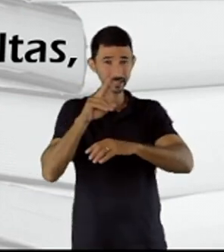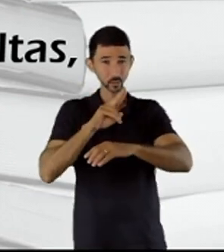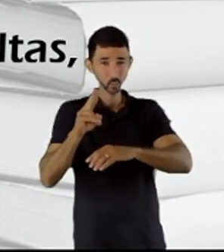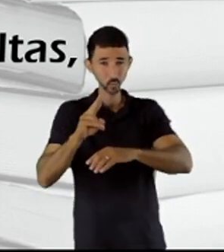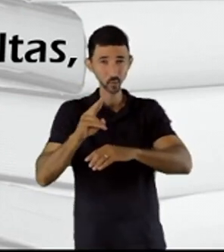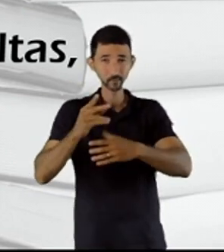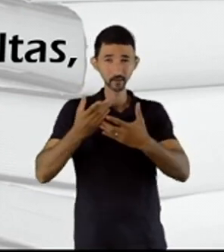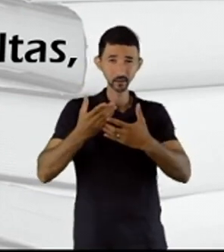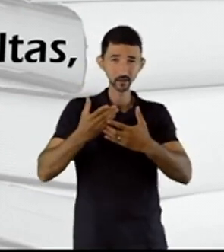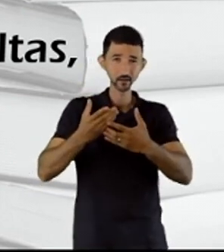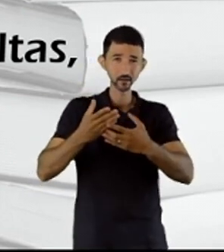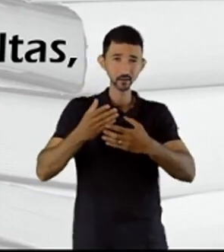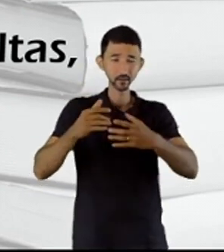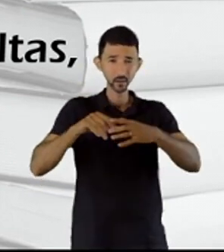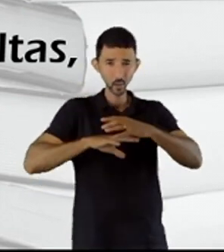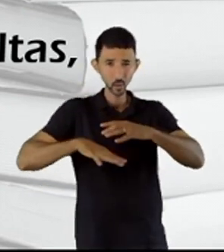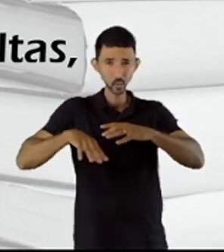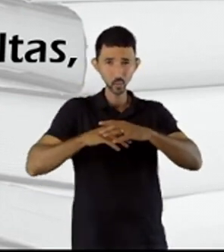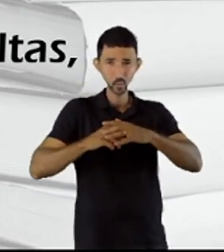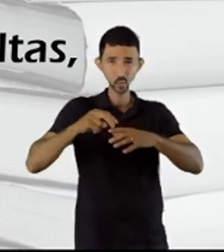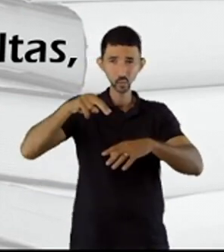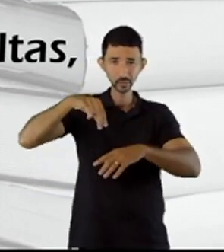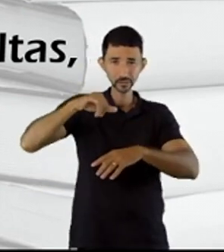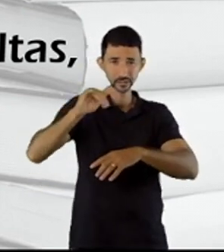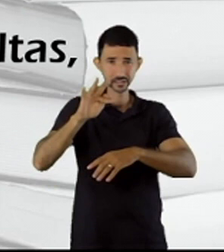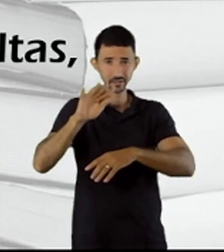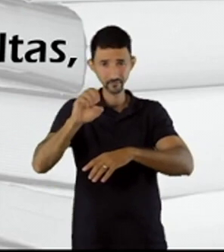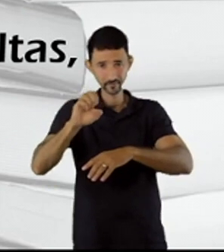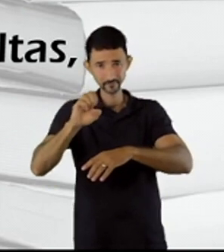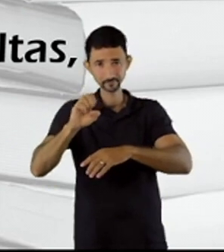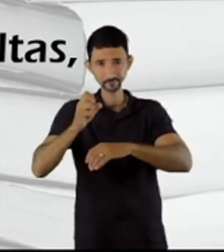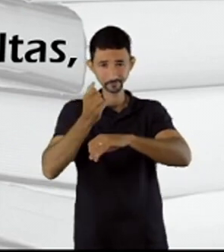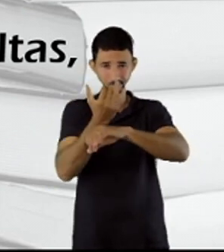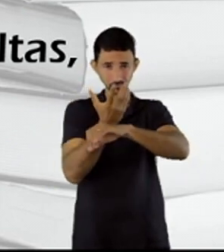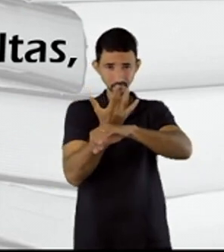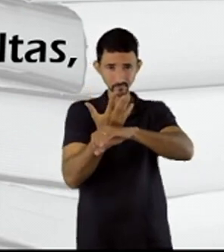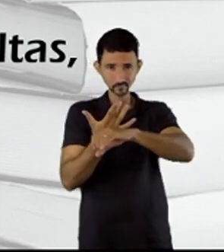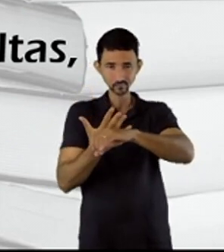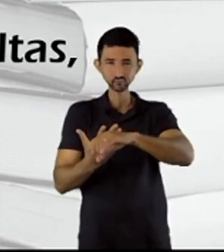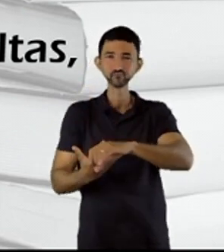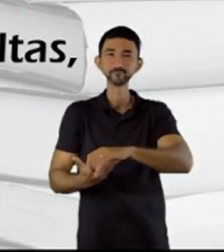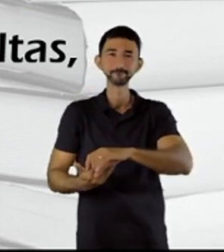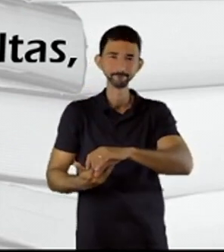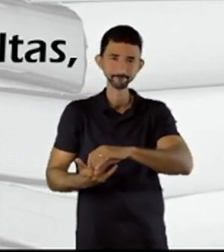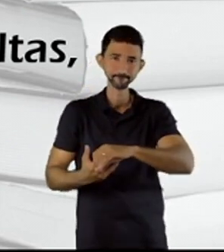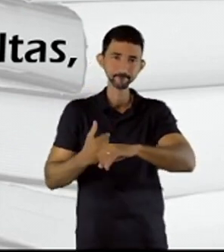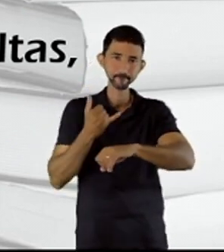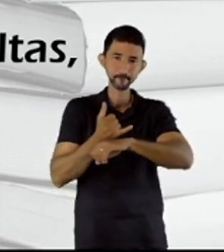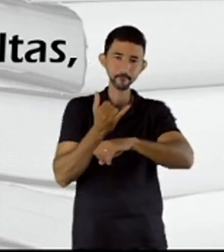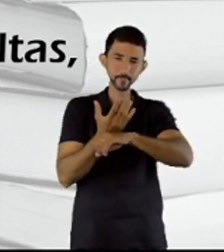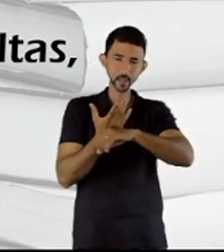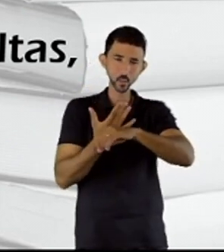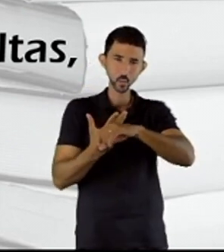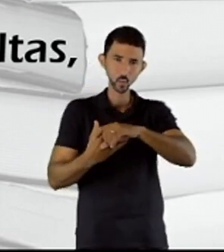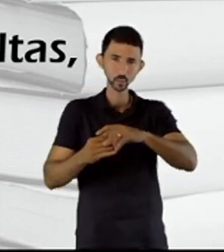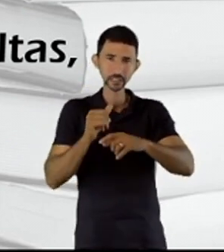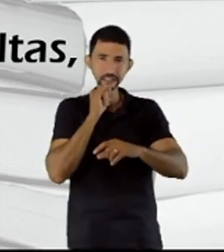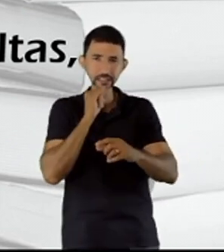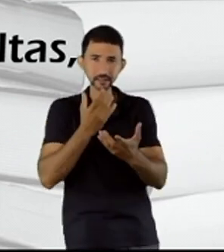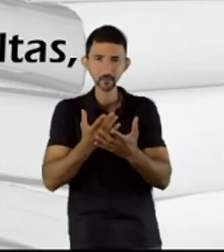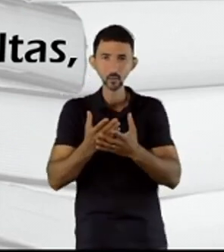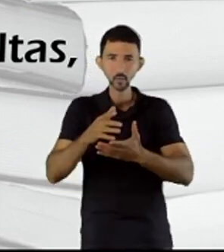níquel e ferro, né? NiF derretido. Derretido entre aspas, né? Porque a